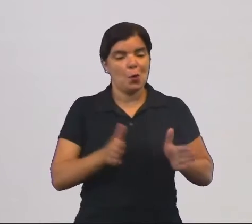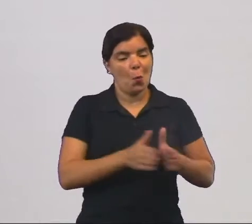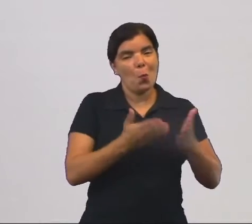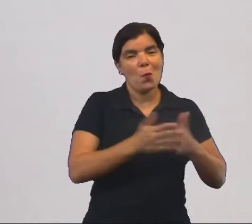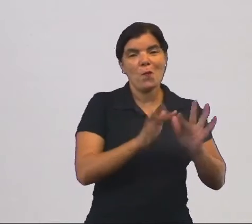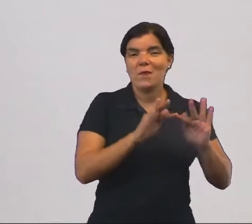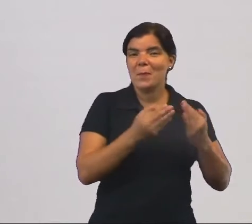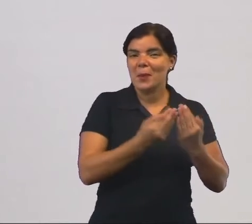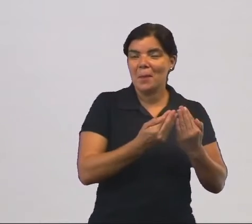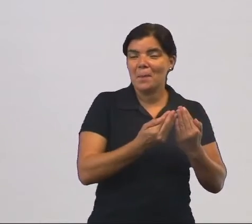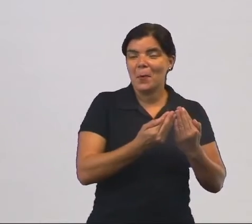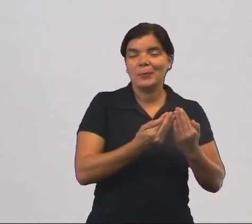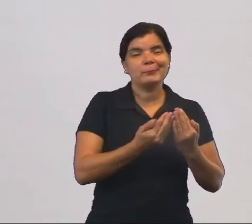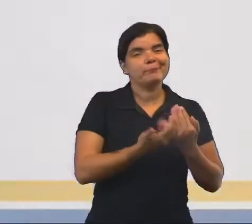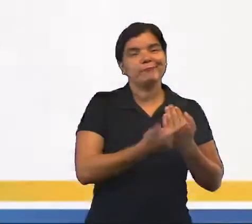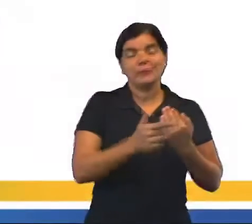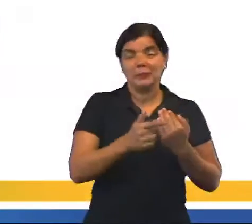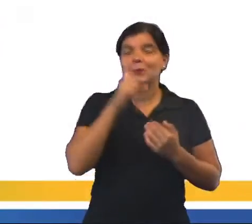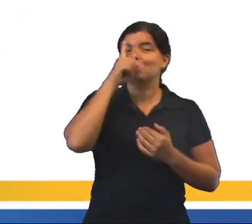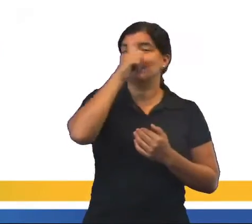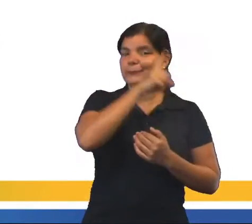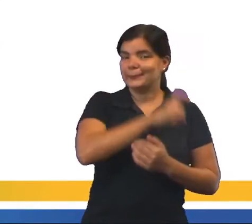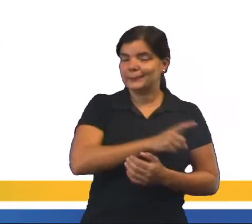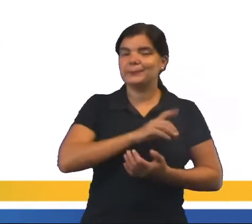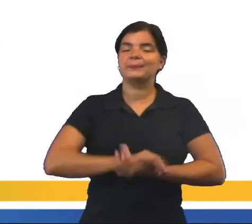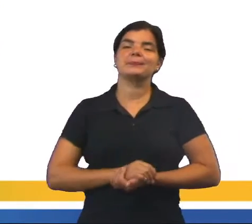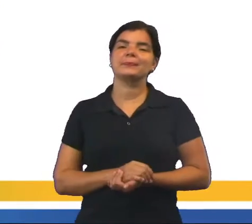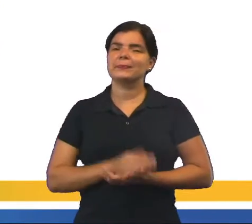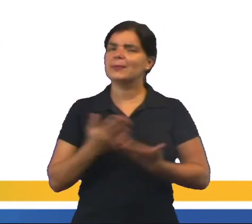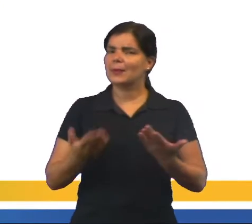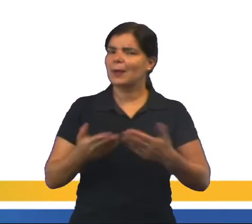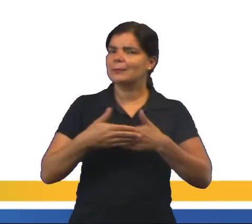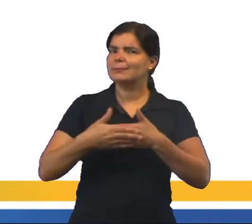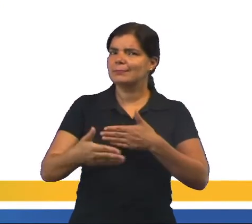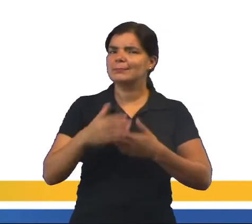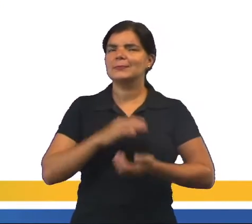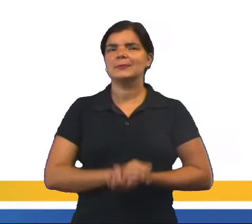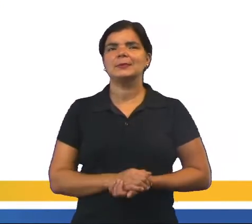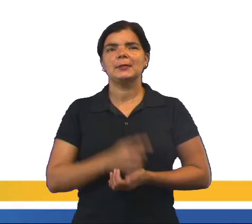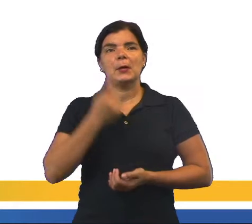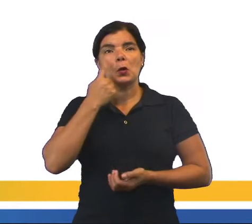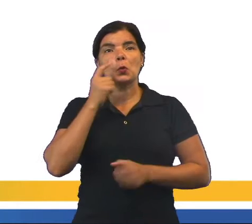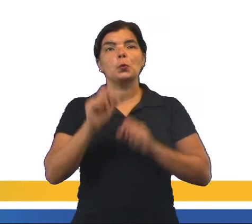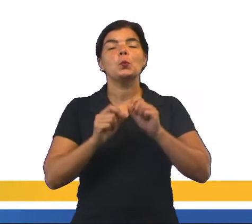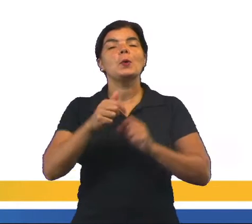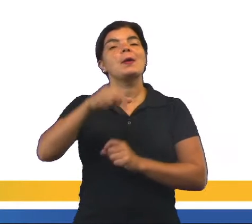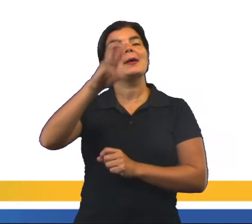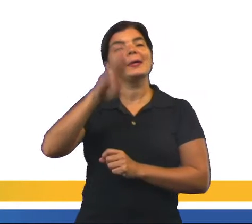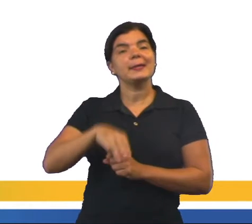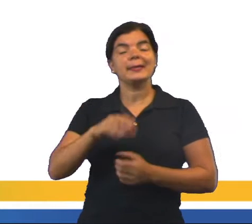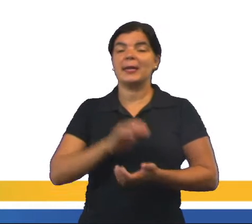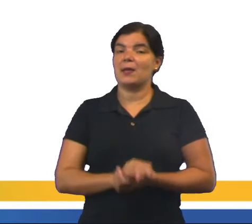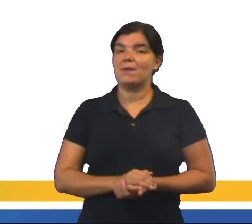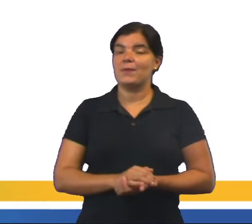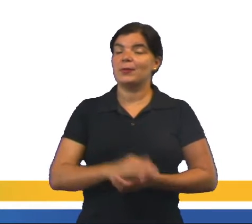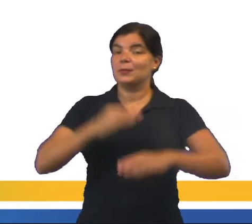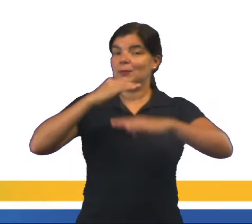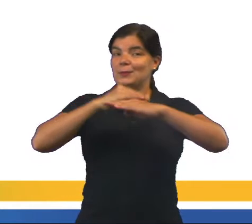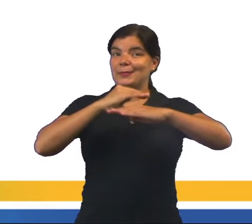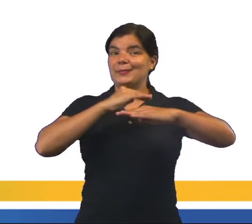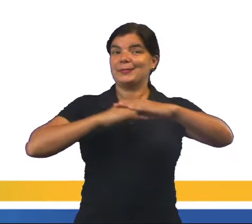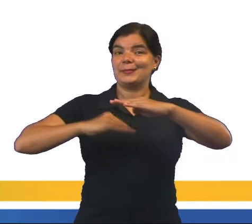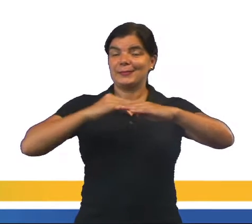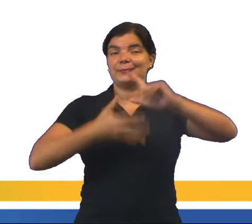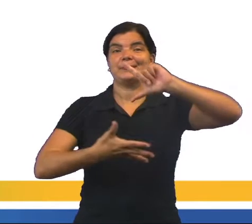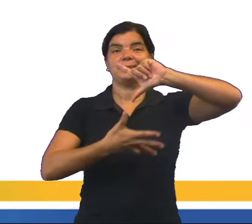família pobre vai tendo mais dificuldades. E aí, na sequência, nós vemos aí quem são os campeões de desigualdade